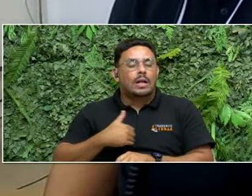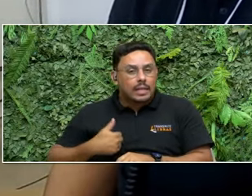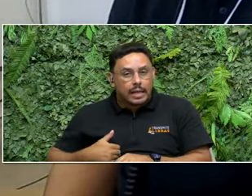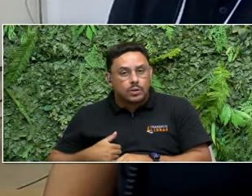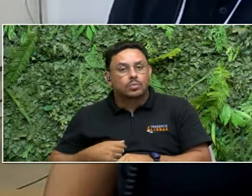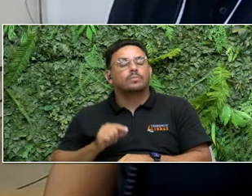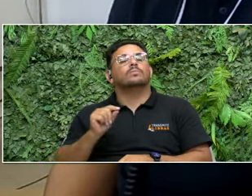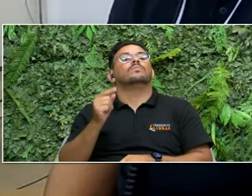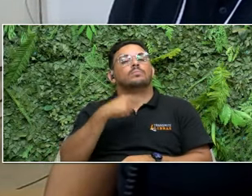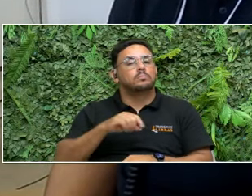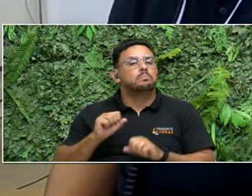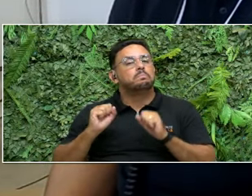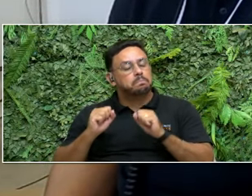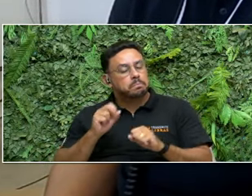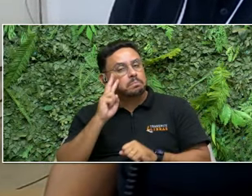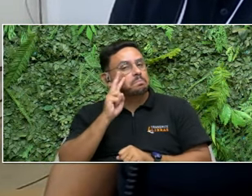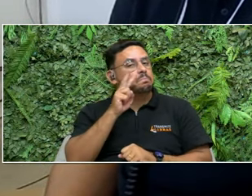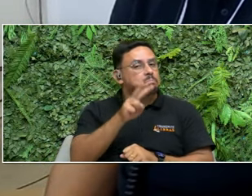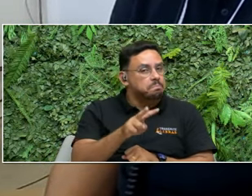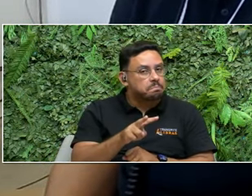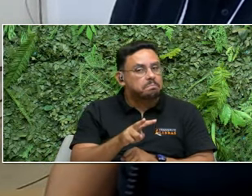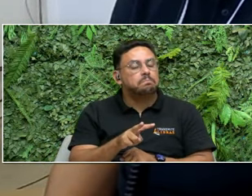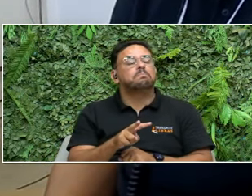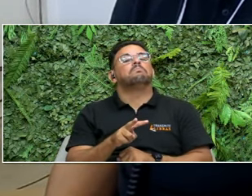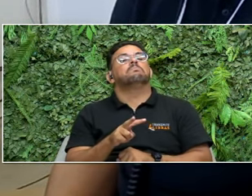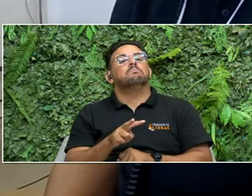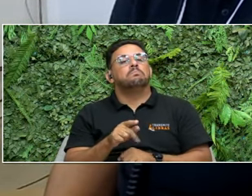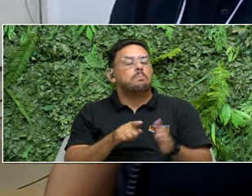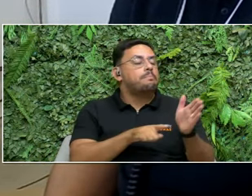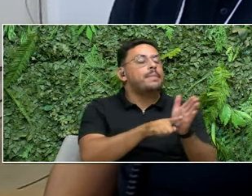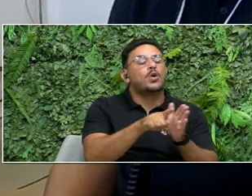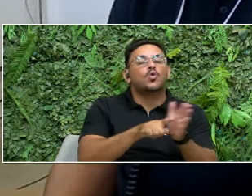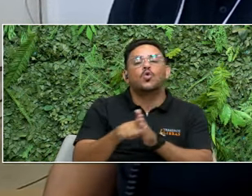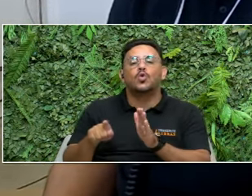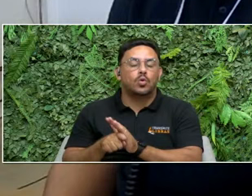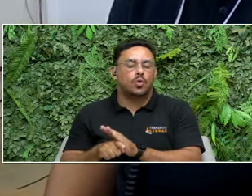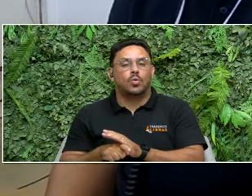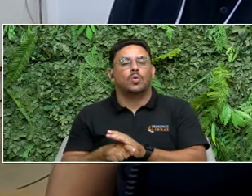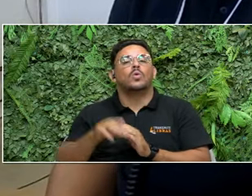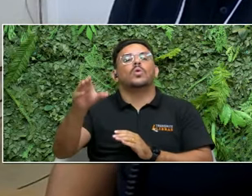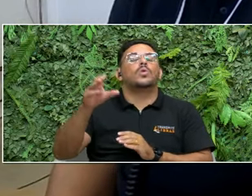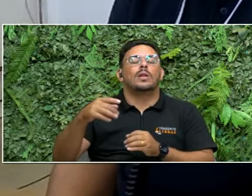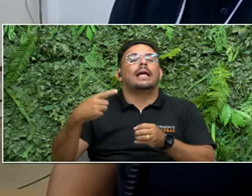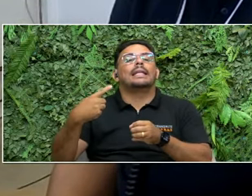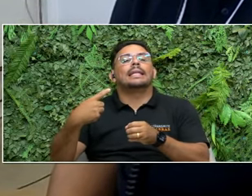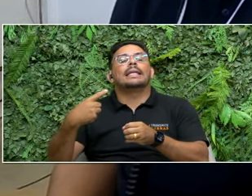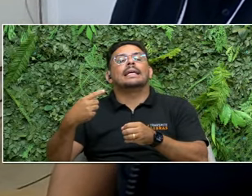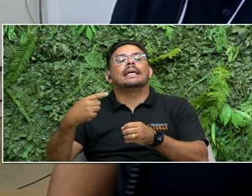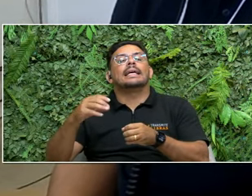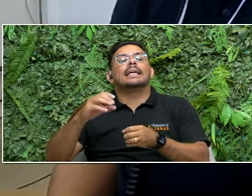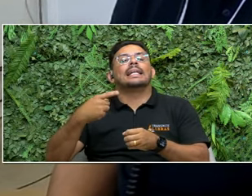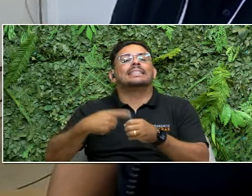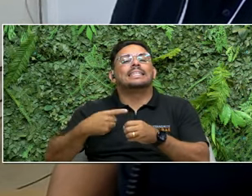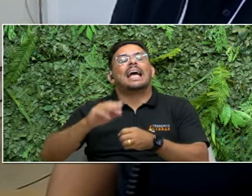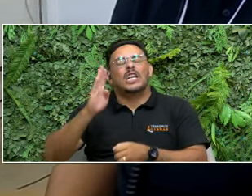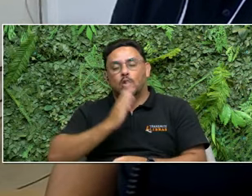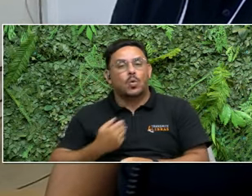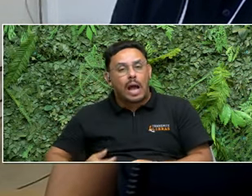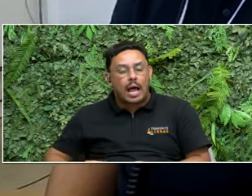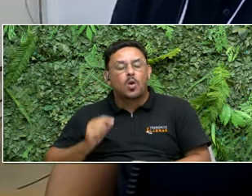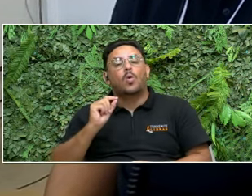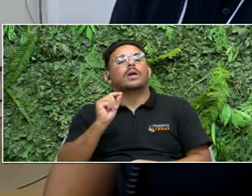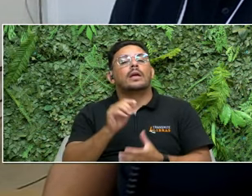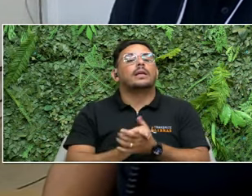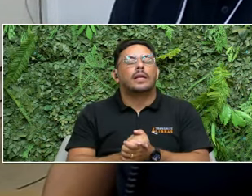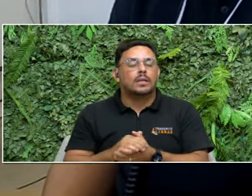isso aí a gente pode apurar eh com o pessoal lá do CT de Vespasiano E a estreia da camisa além de uma novidade ruim